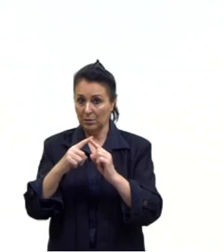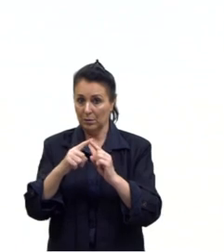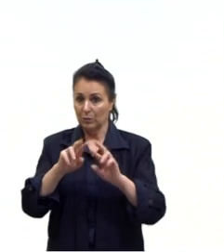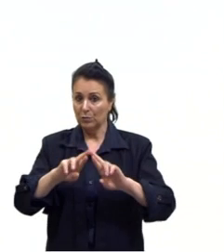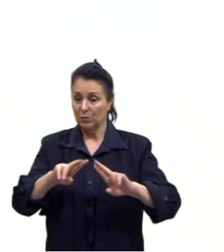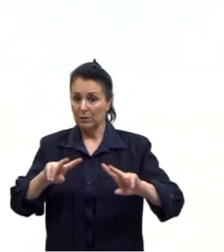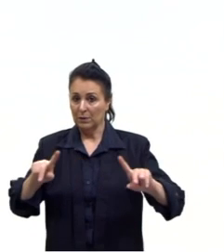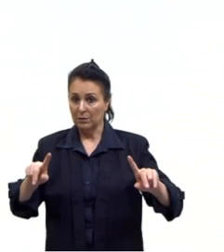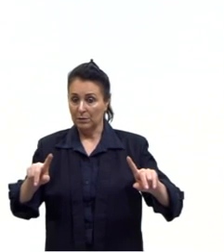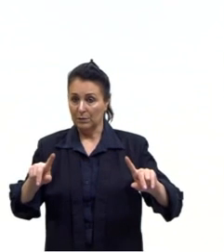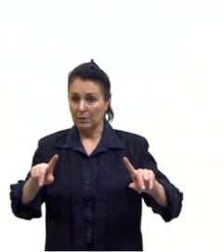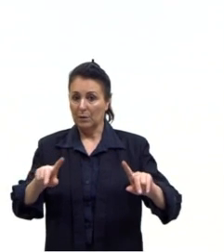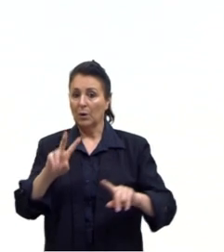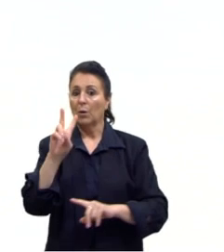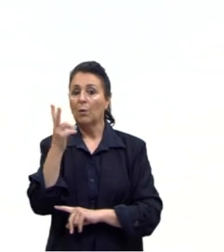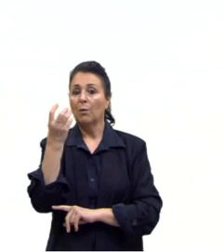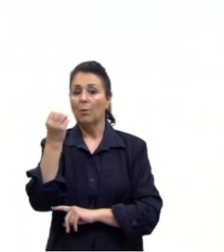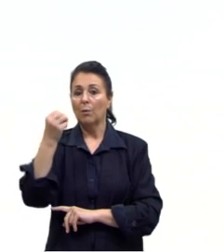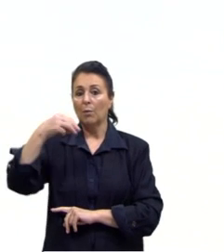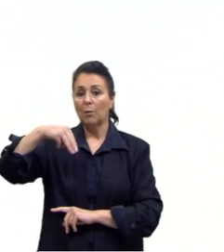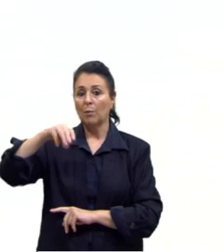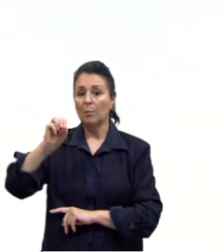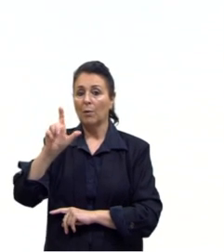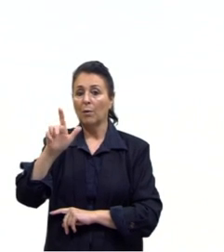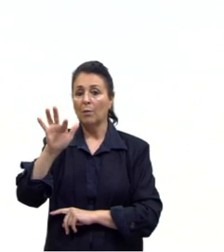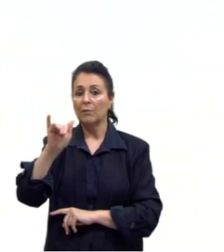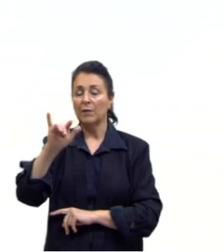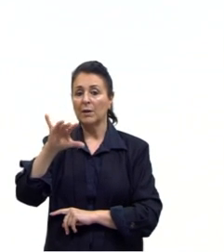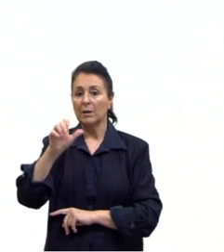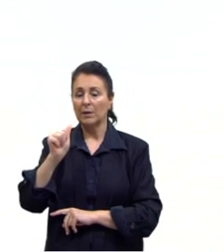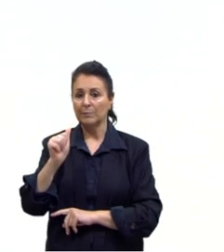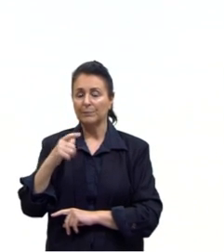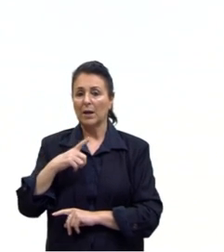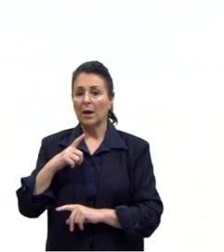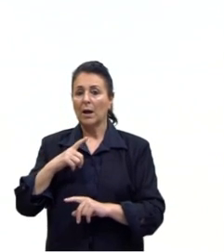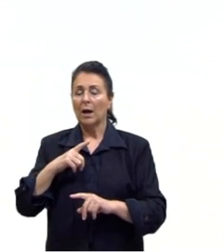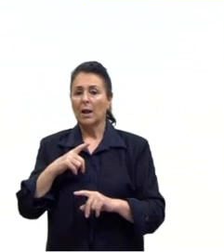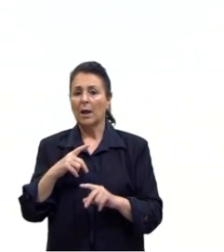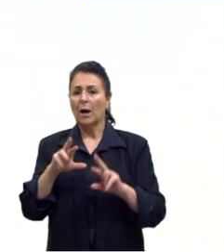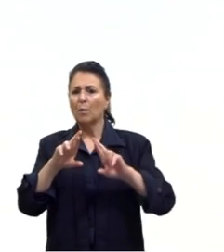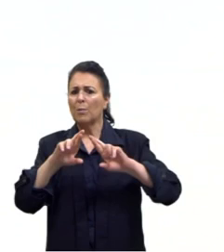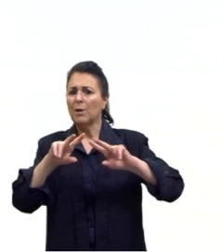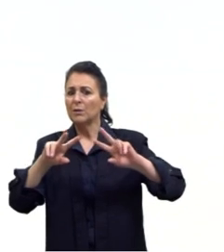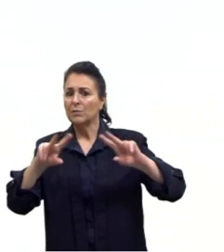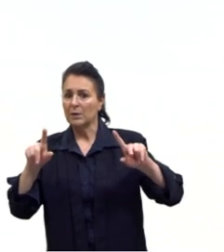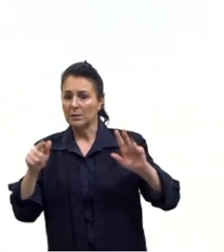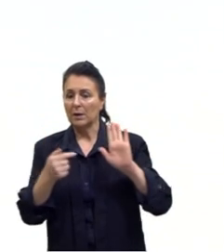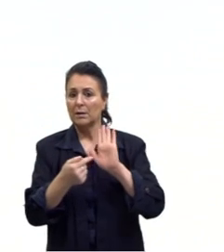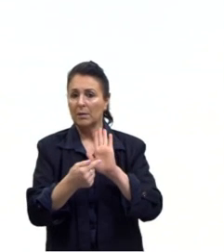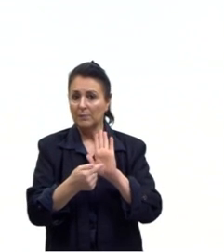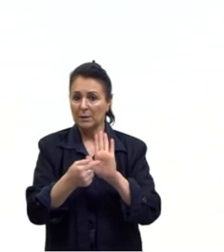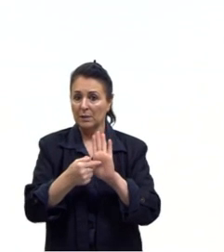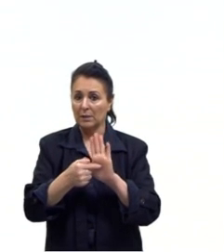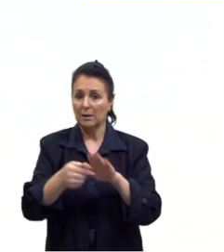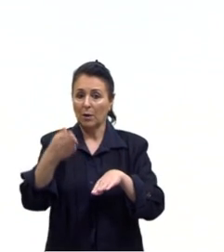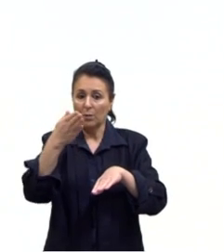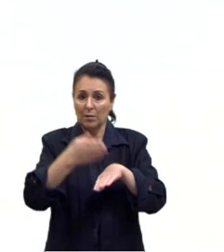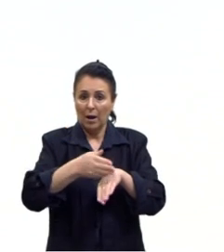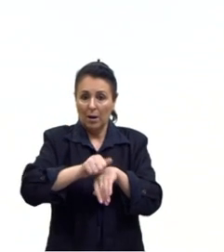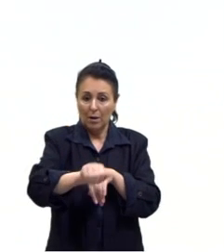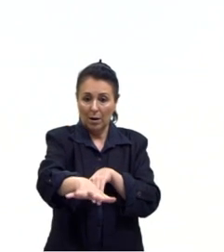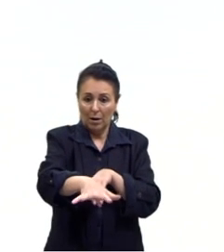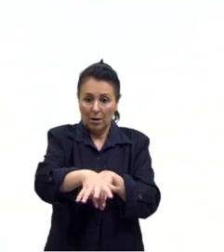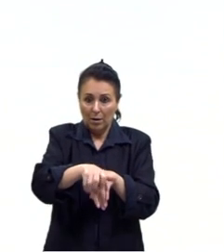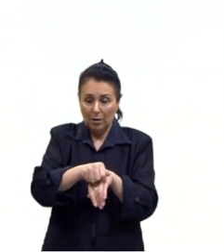tá bom Ai meu filho não é mais uma vez é uma anomalia que provoca a falta de coagulação do sangue então homens